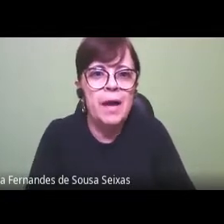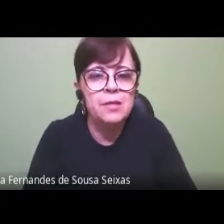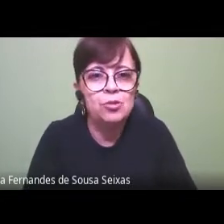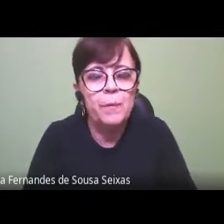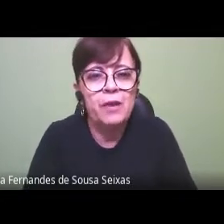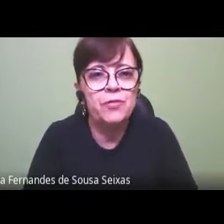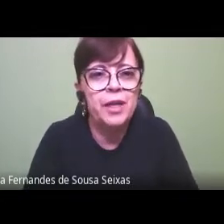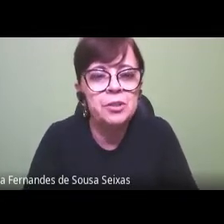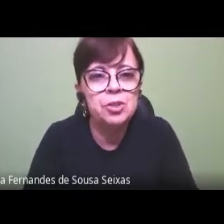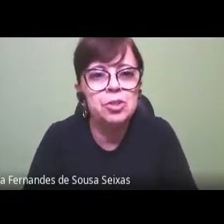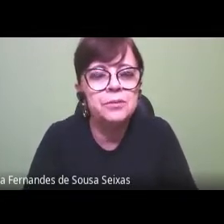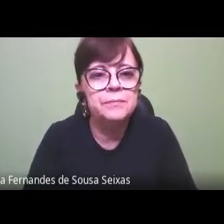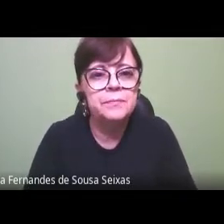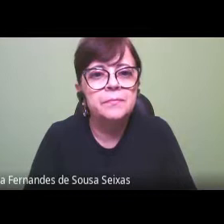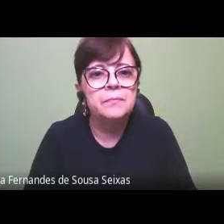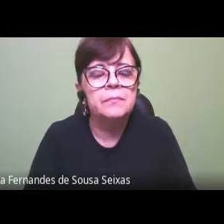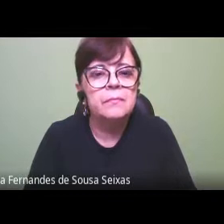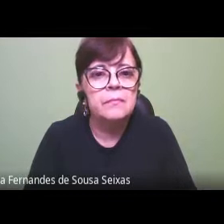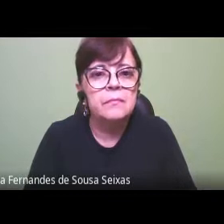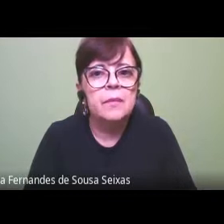para baixo, para frente.